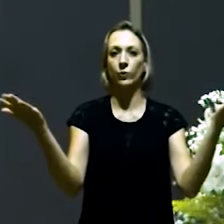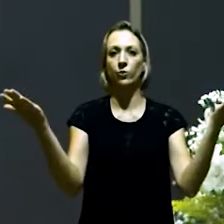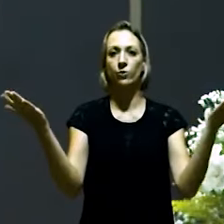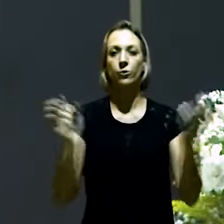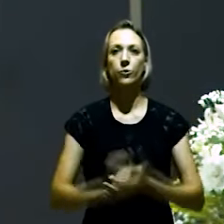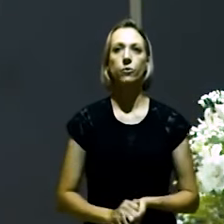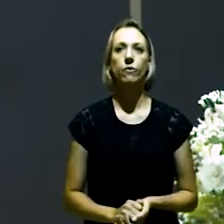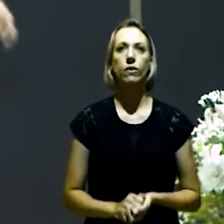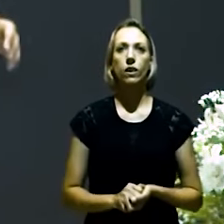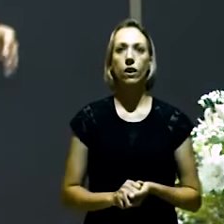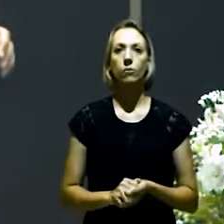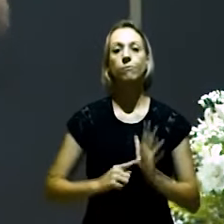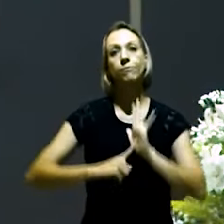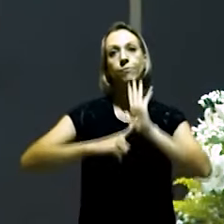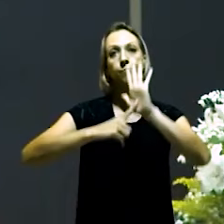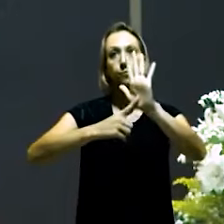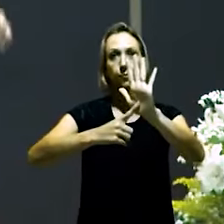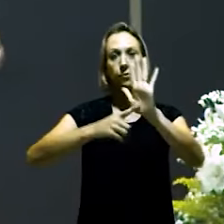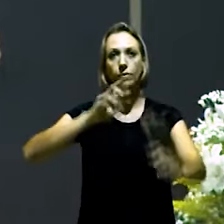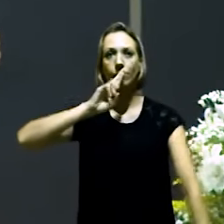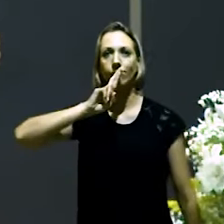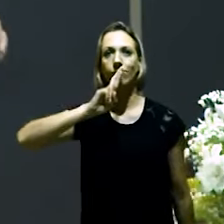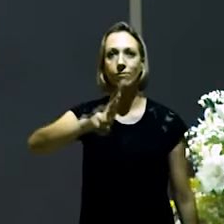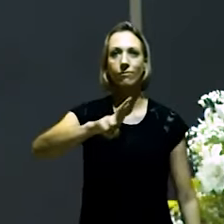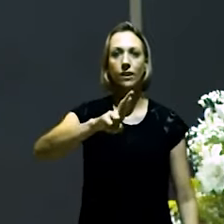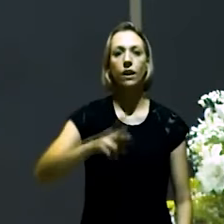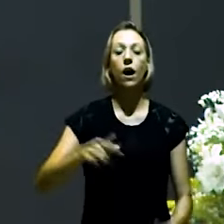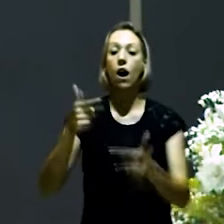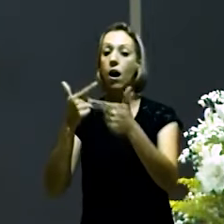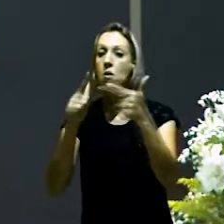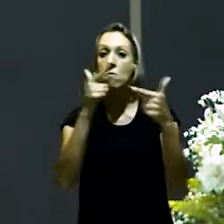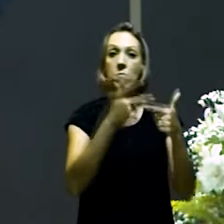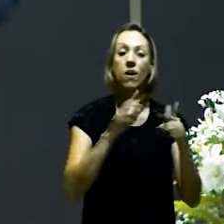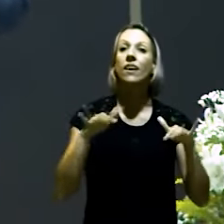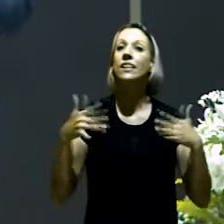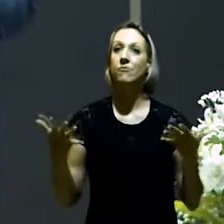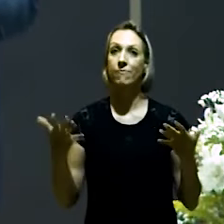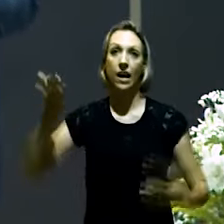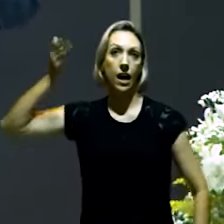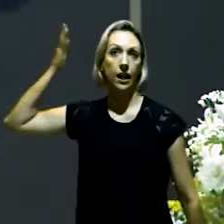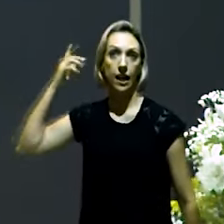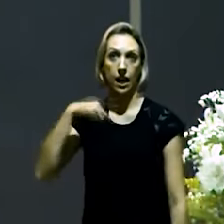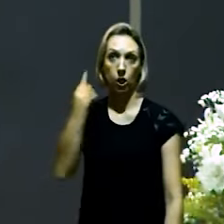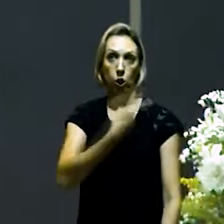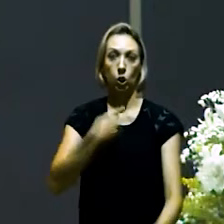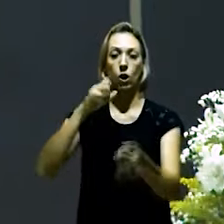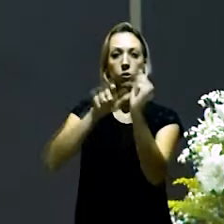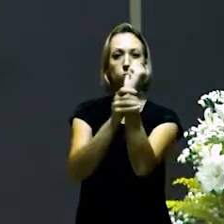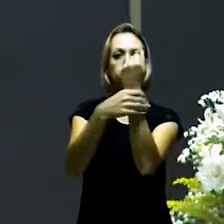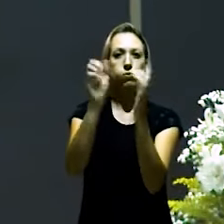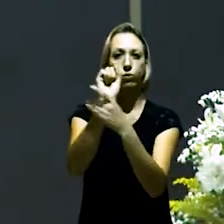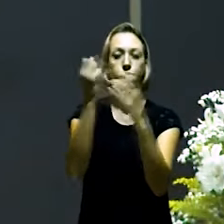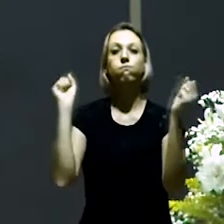este problema e te apresentando a solução. Qual era o problema? O problema é que nós éramos escravos. O problema é que na perda da